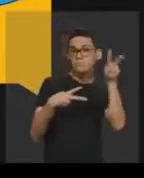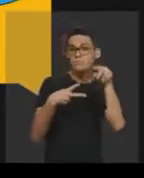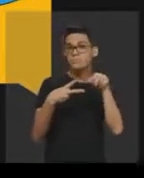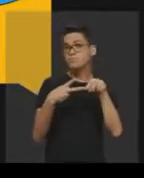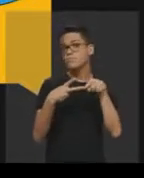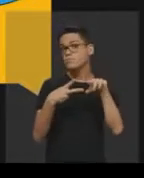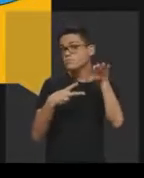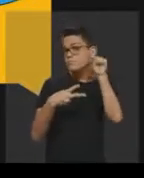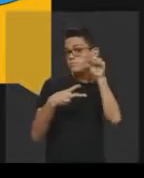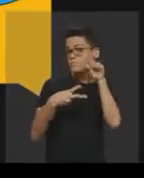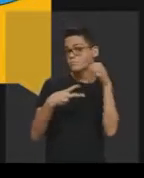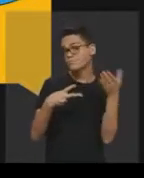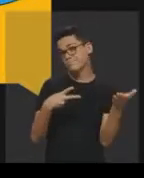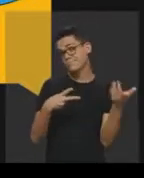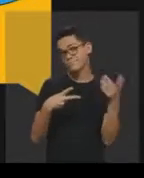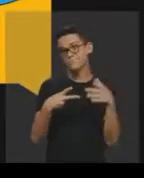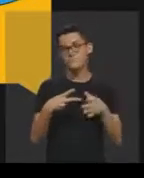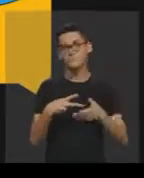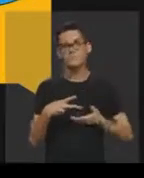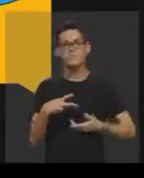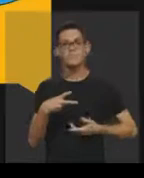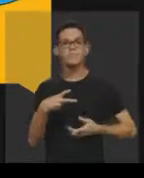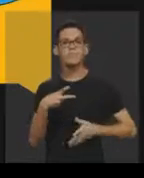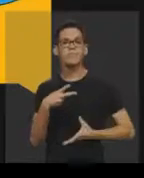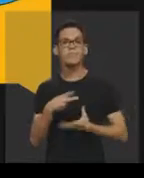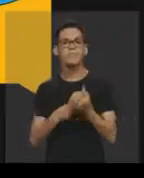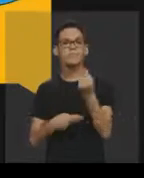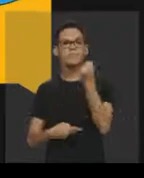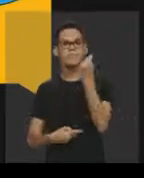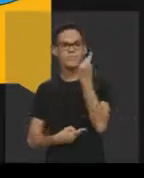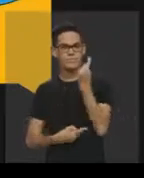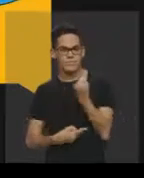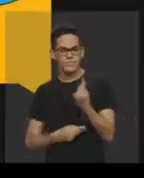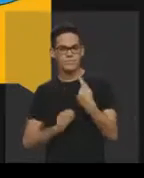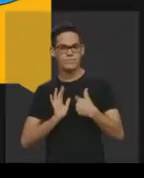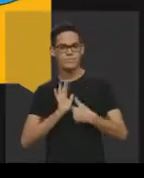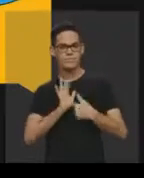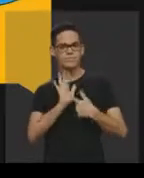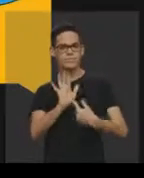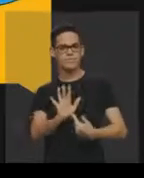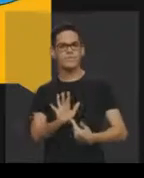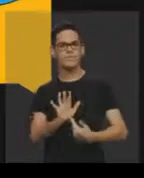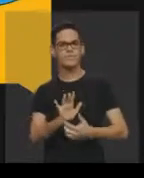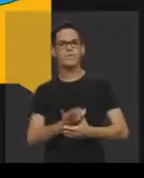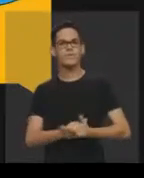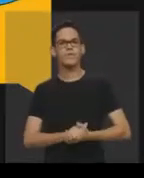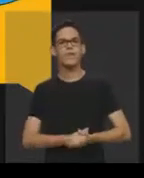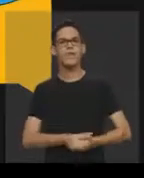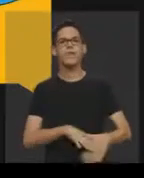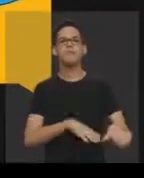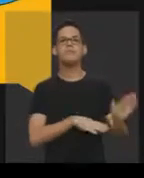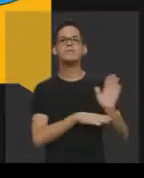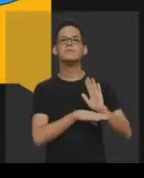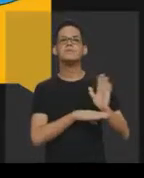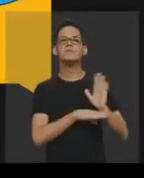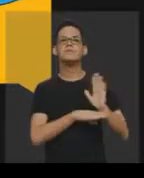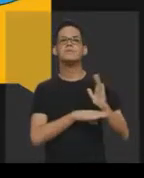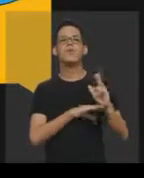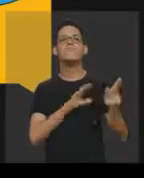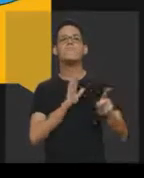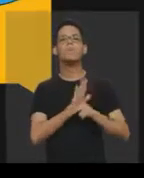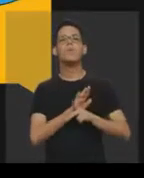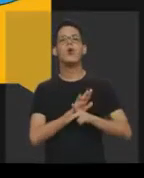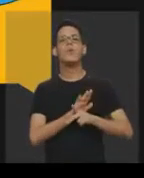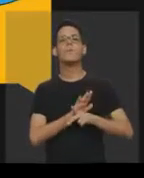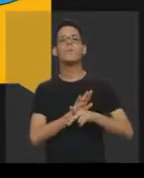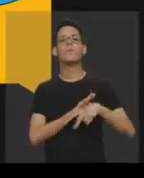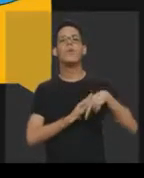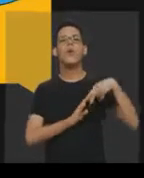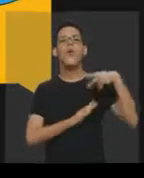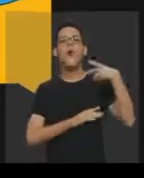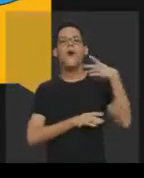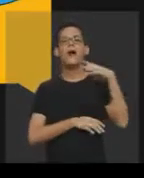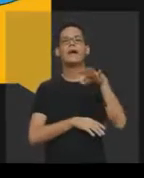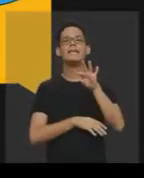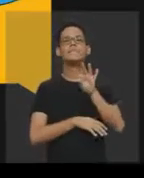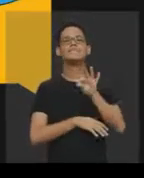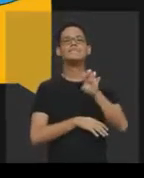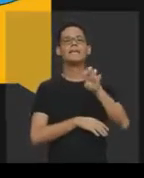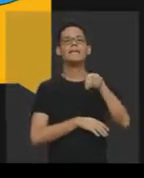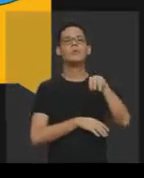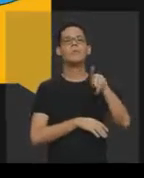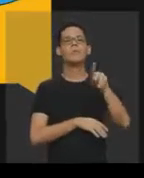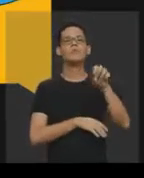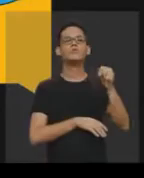e audição. Coloquei aqui para vocês uma cena do filme Tempos Modernos, de Charlie